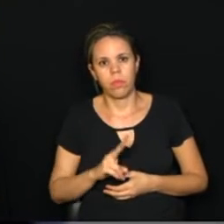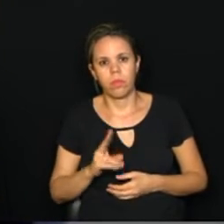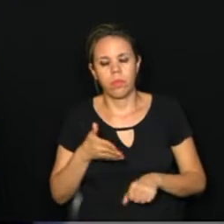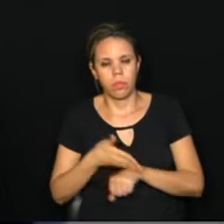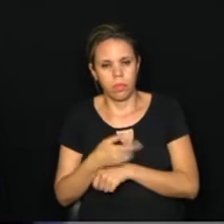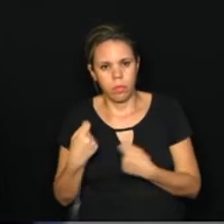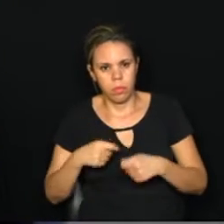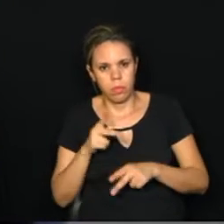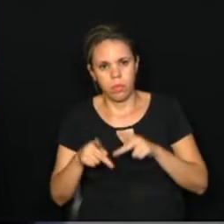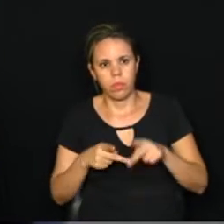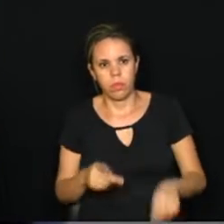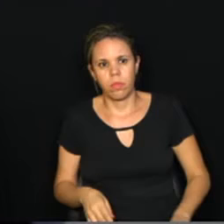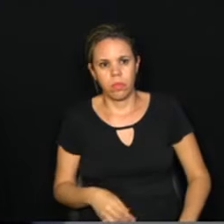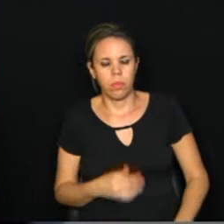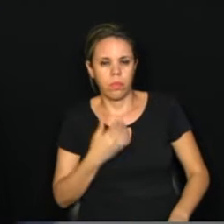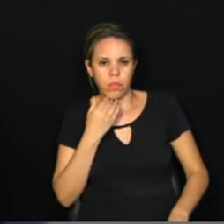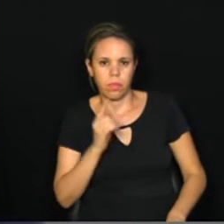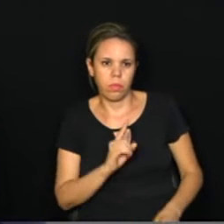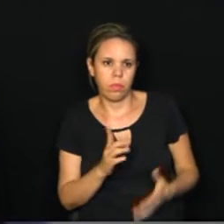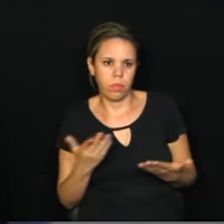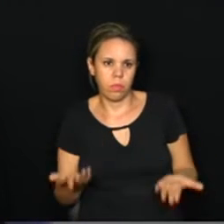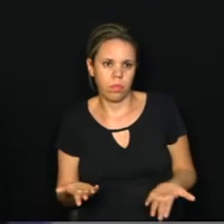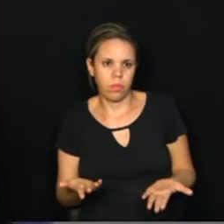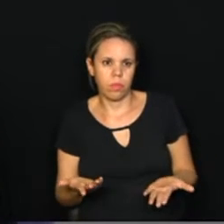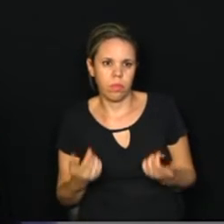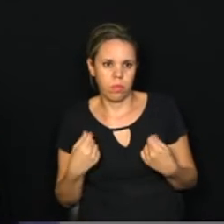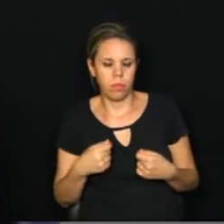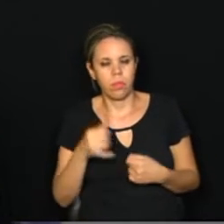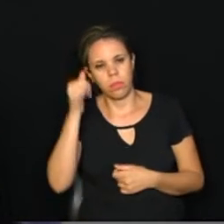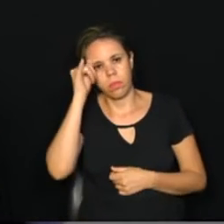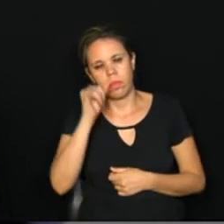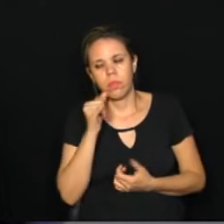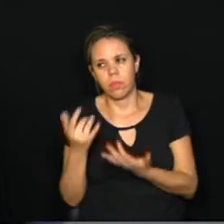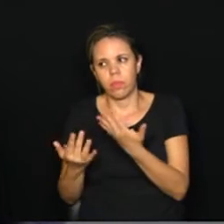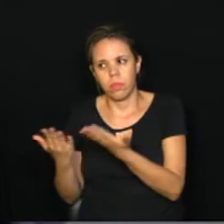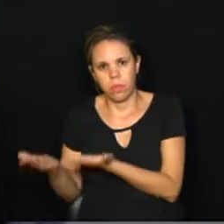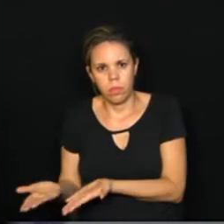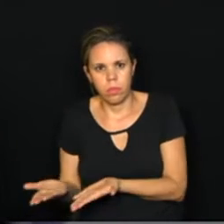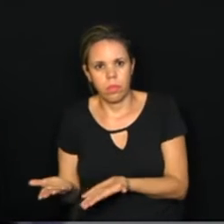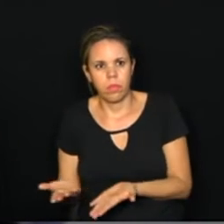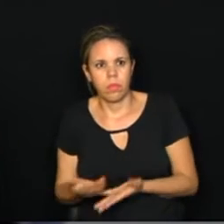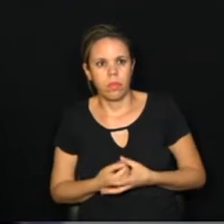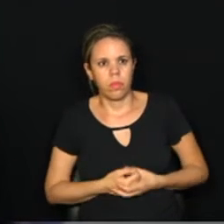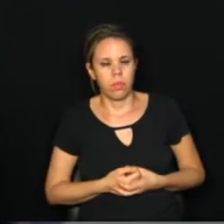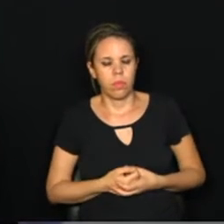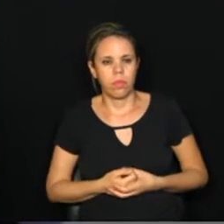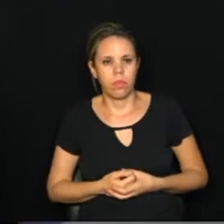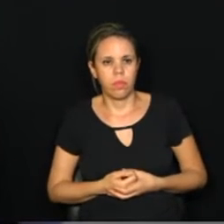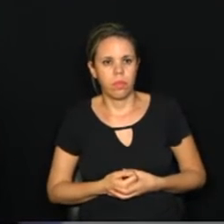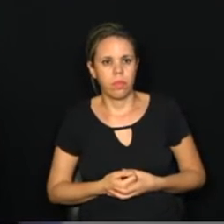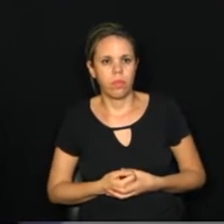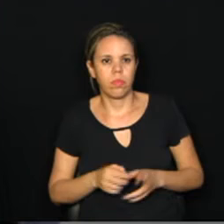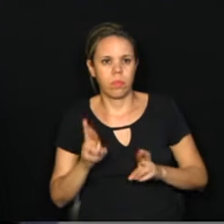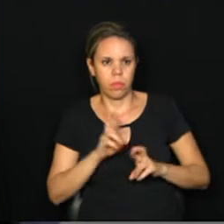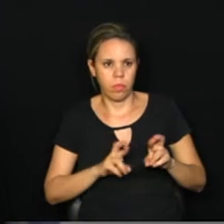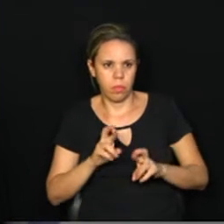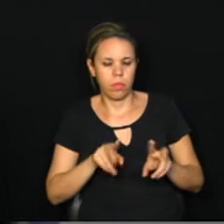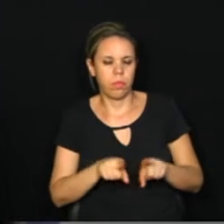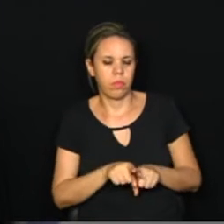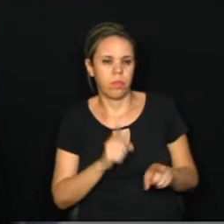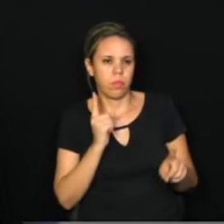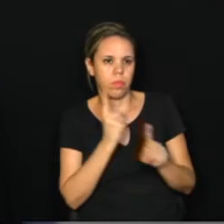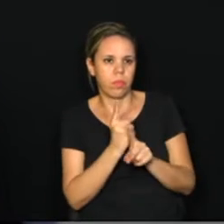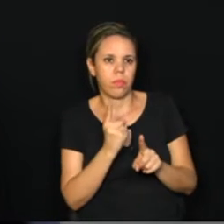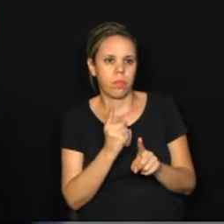participação comunitária, isso não vai acontecer. Então, ele está prevenindo o incêndio, ele está monitorando, mas ele também, se ele encontrar